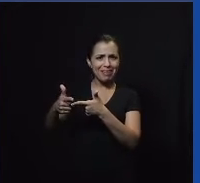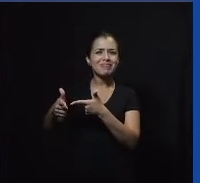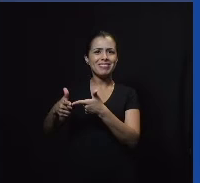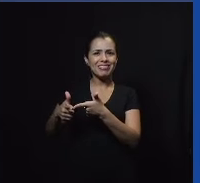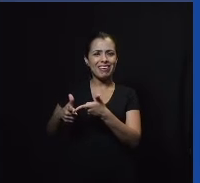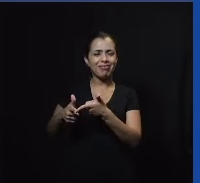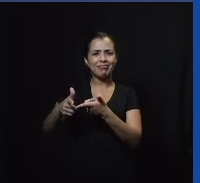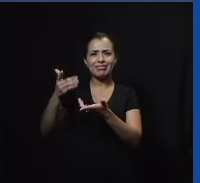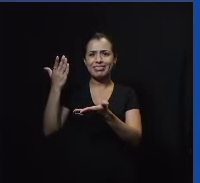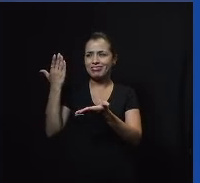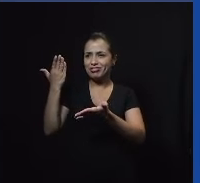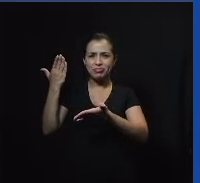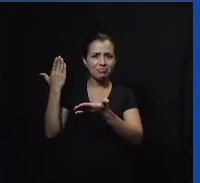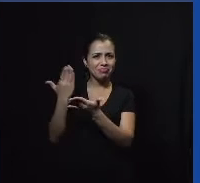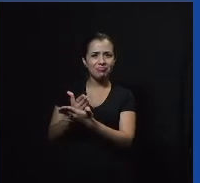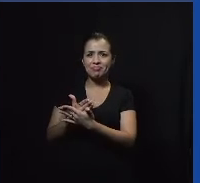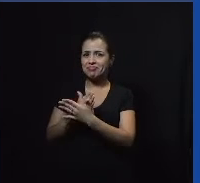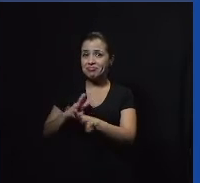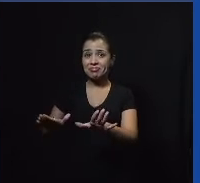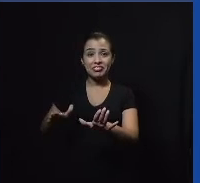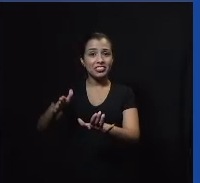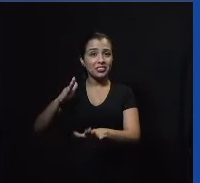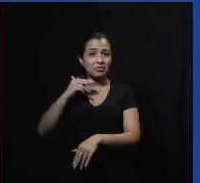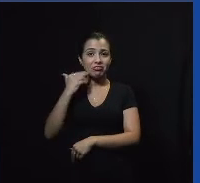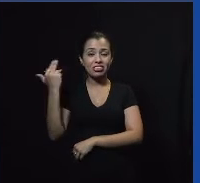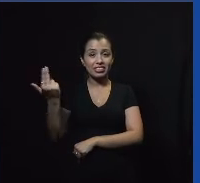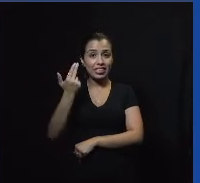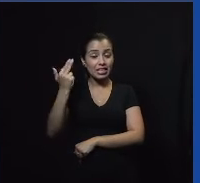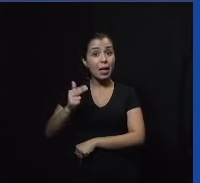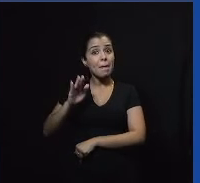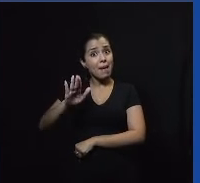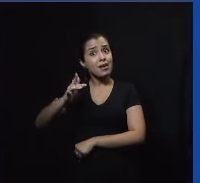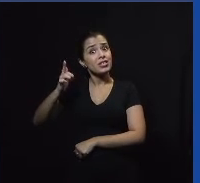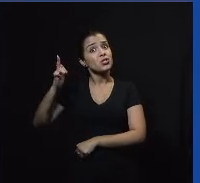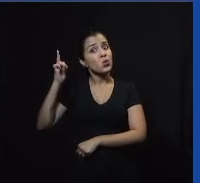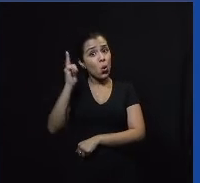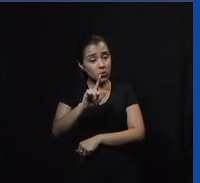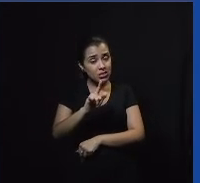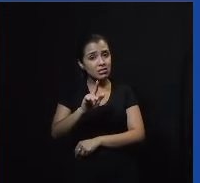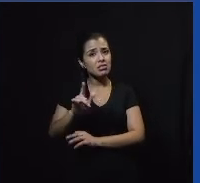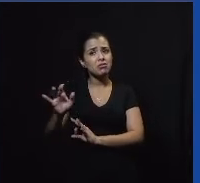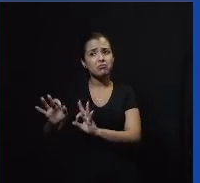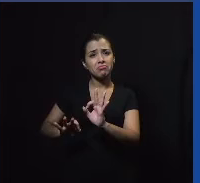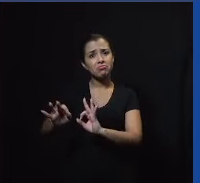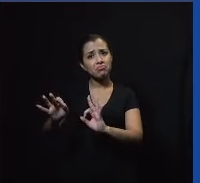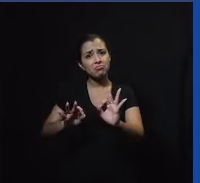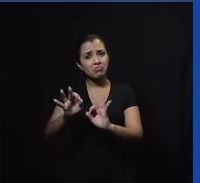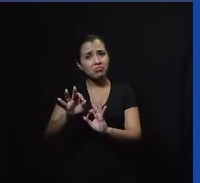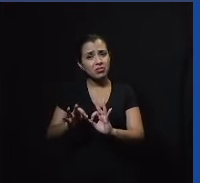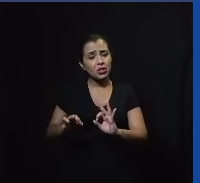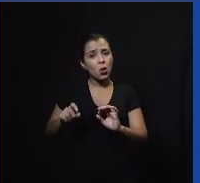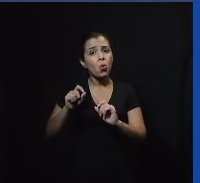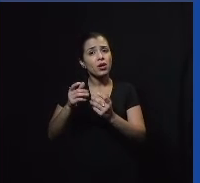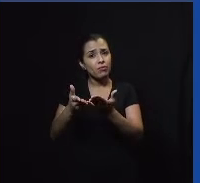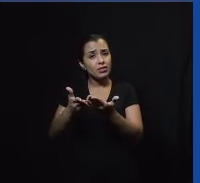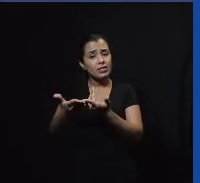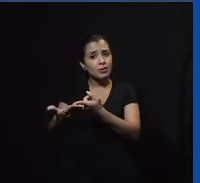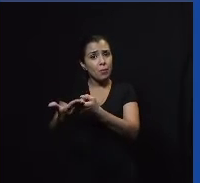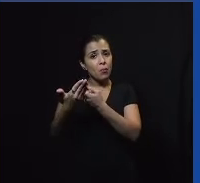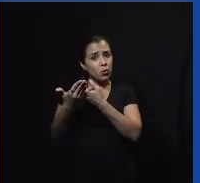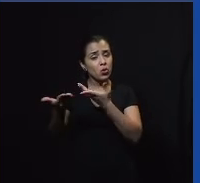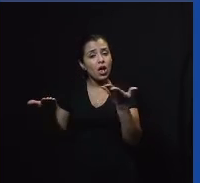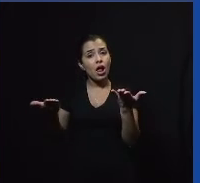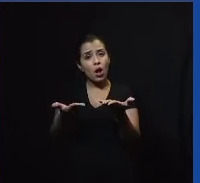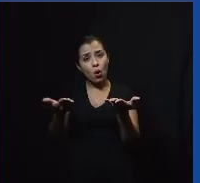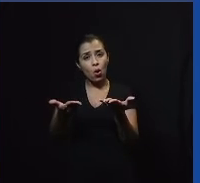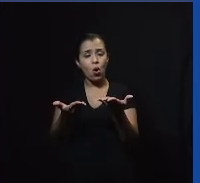fértil, né, para atuar, e a gente conseguiu lidar muito bem com essa situação que vocês trouxeram de não